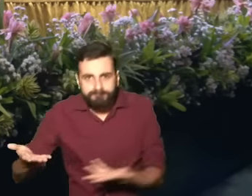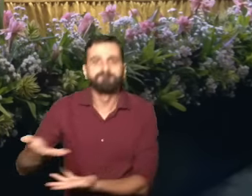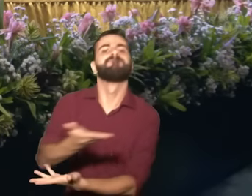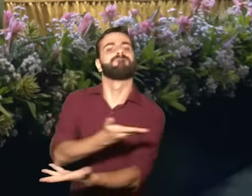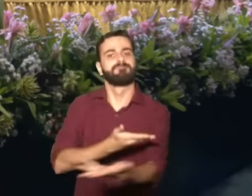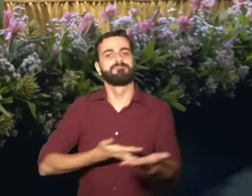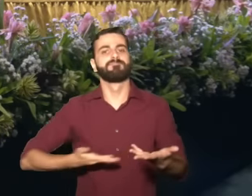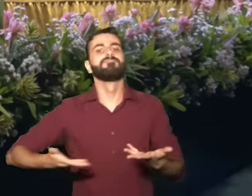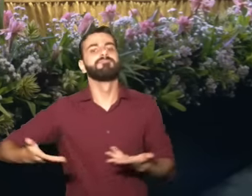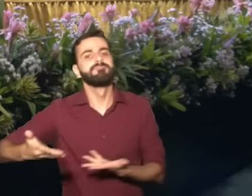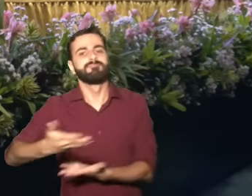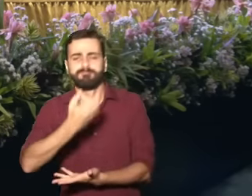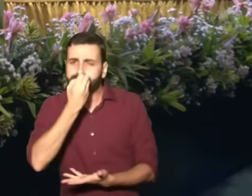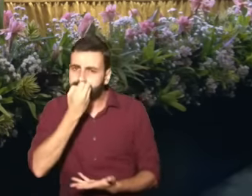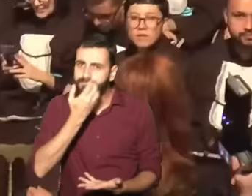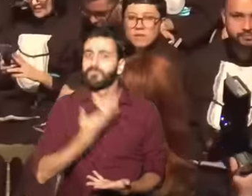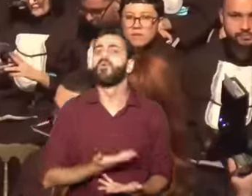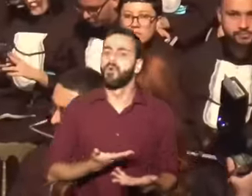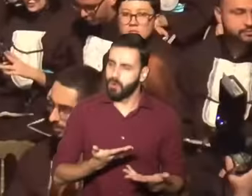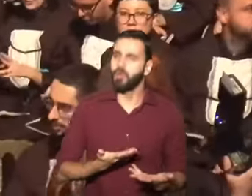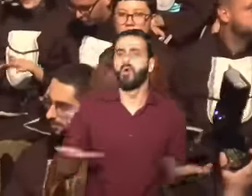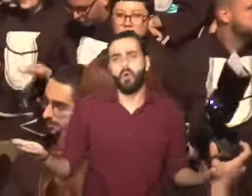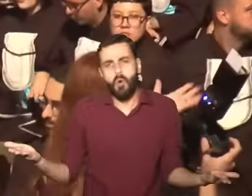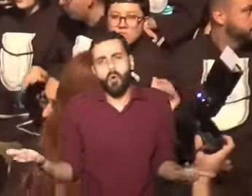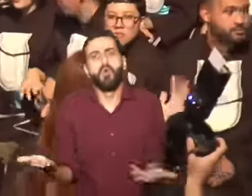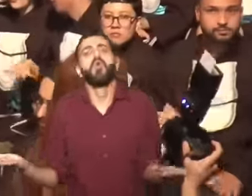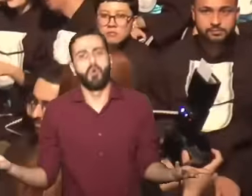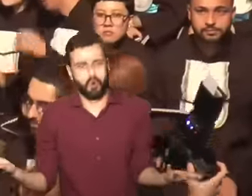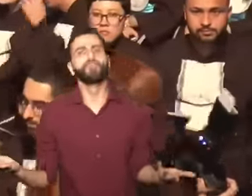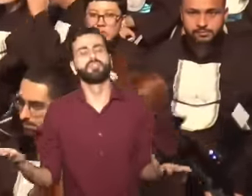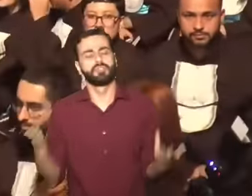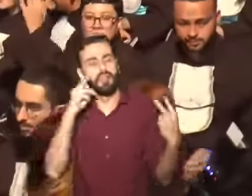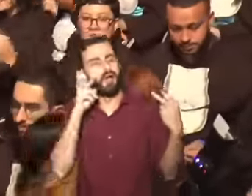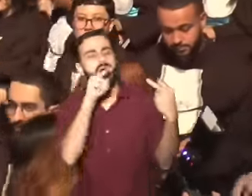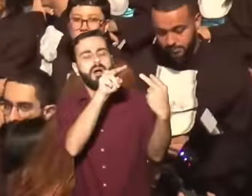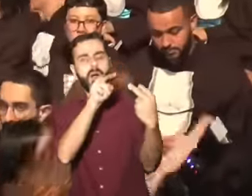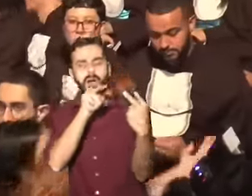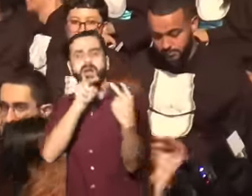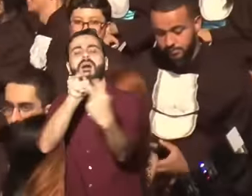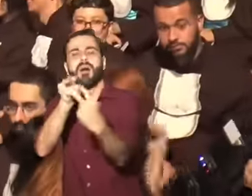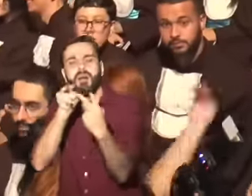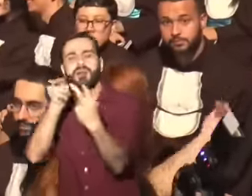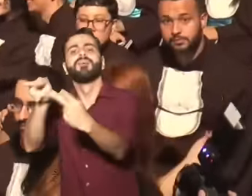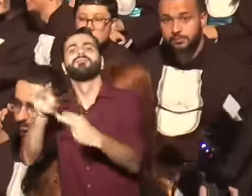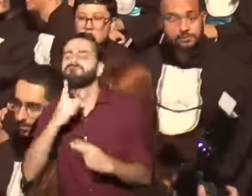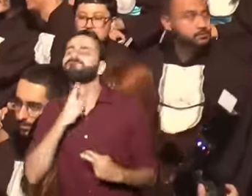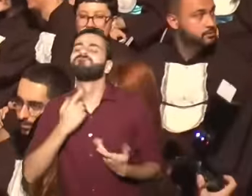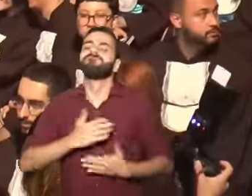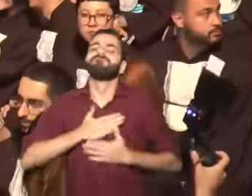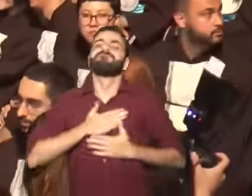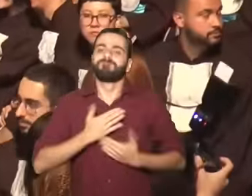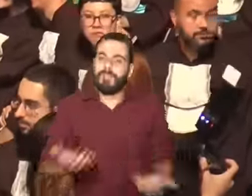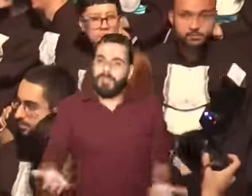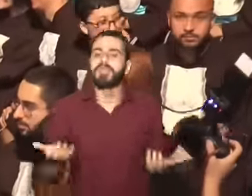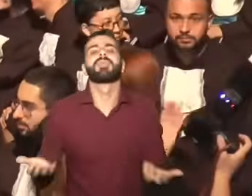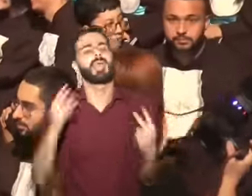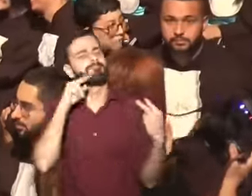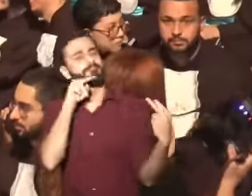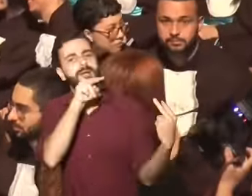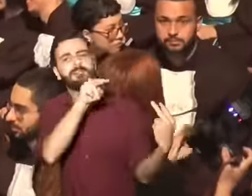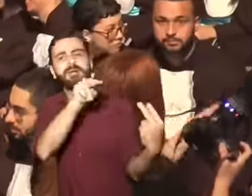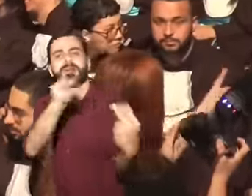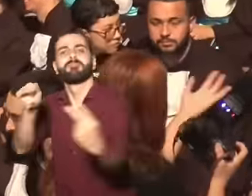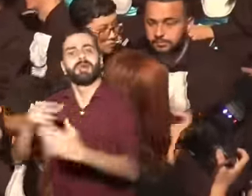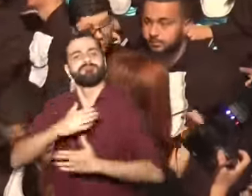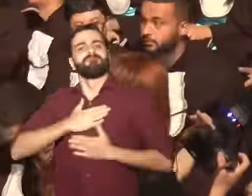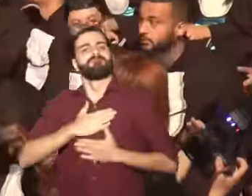aconchegado. Ver você dormindo e sorrindo é tudo o que eu quero pra mim. É tudo o que eu